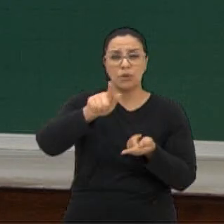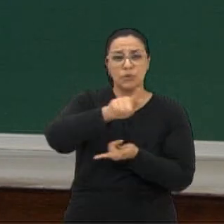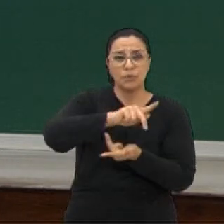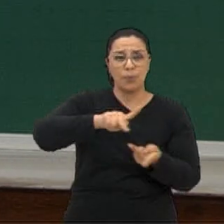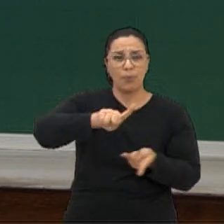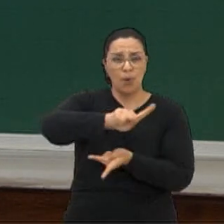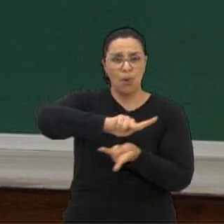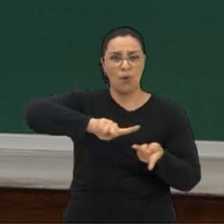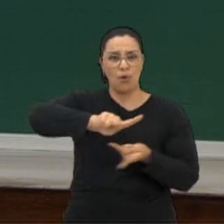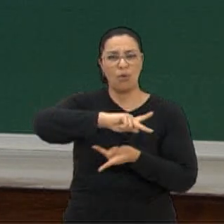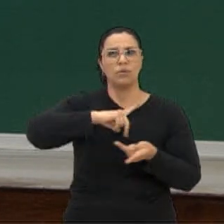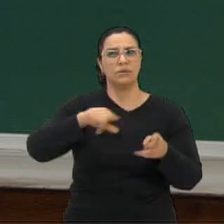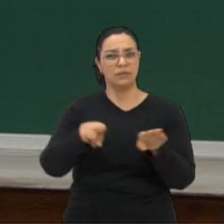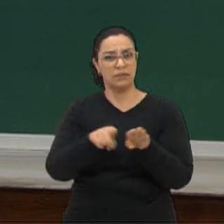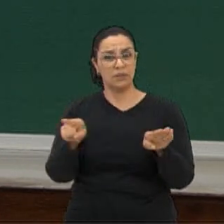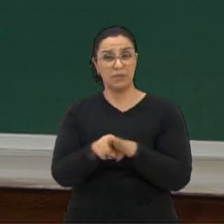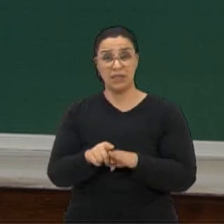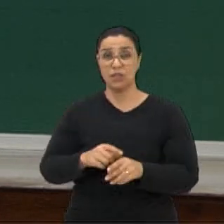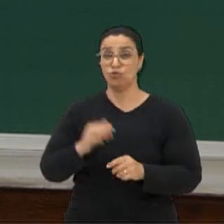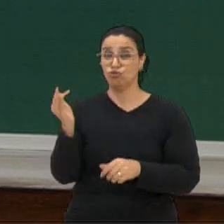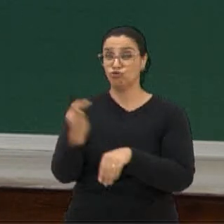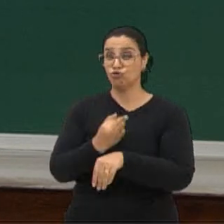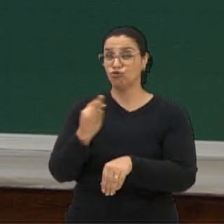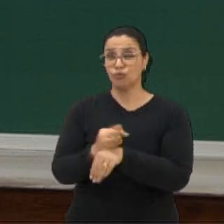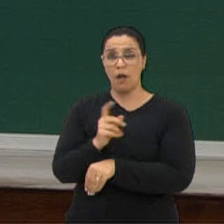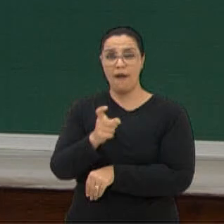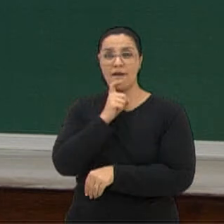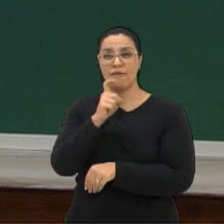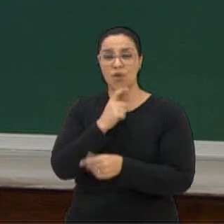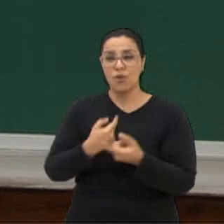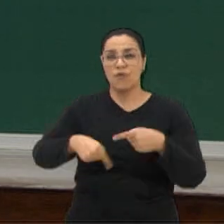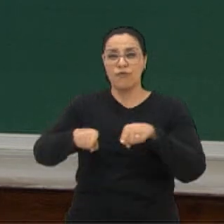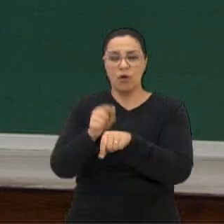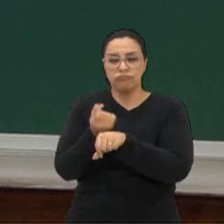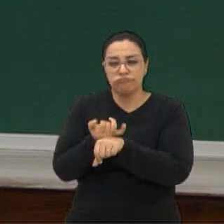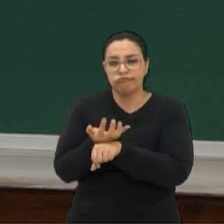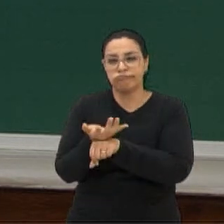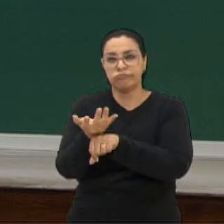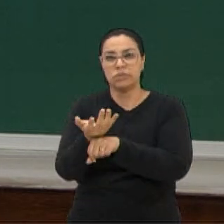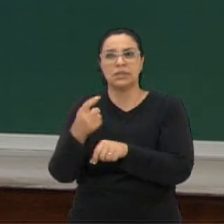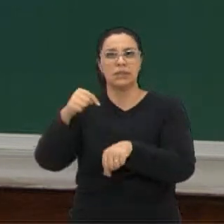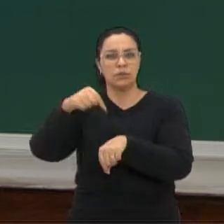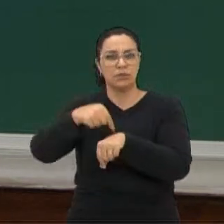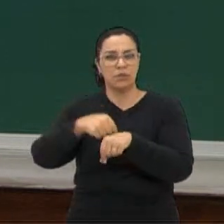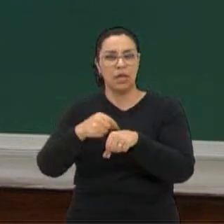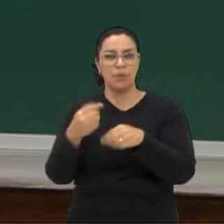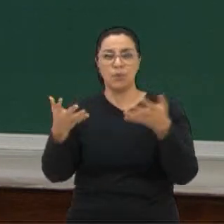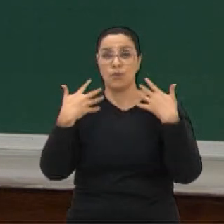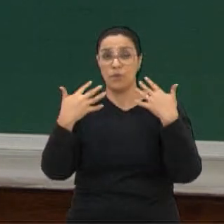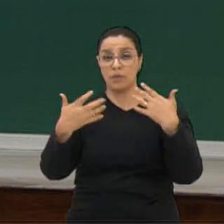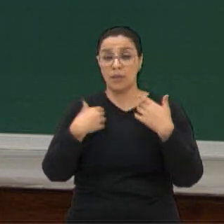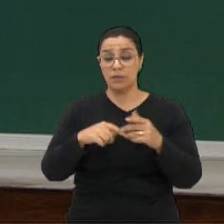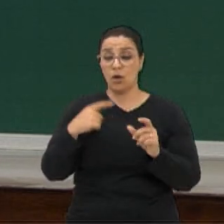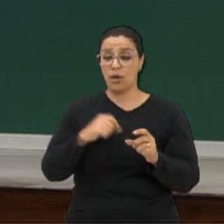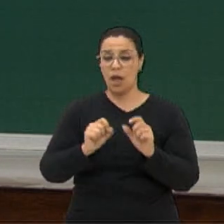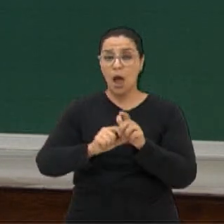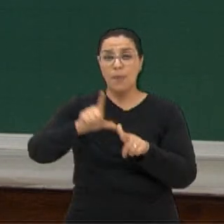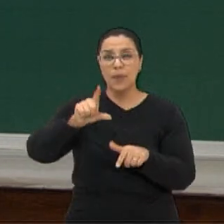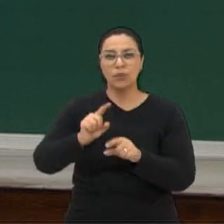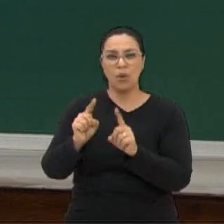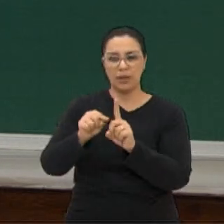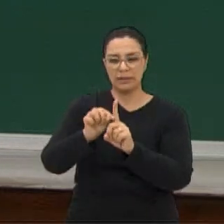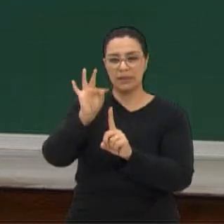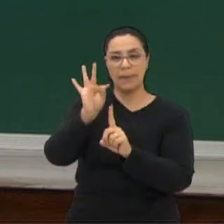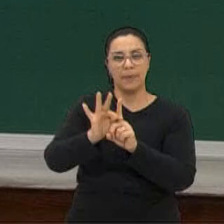polos, que resistem ao frio intenso e voltam a brotar no verão. Quer dizer que, quando há um aumento na temperatura,